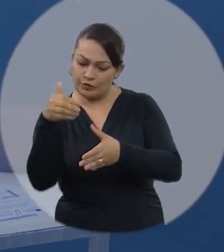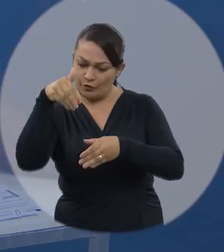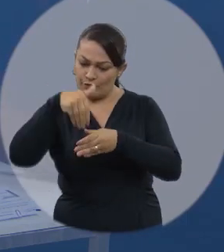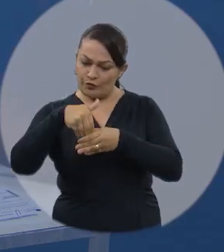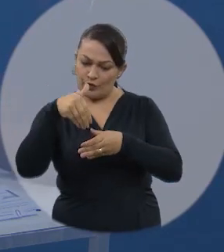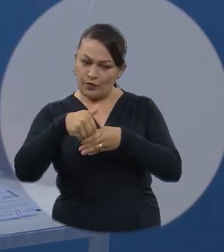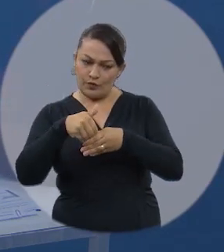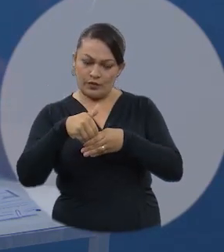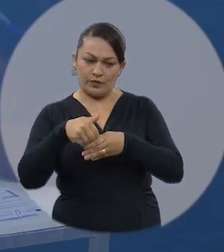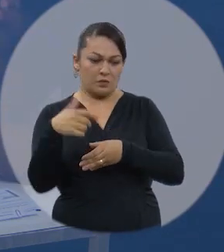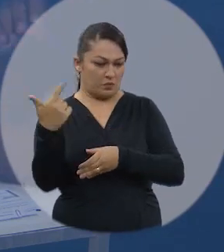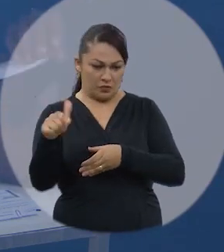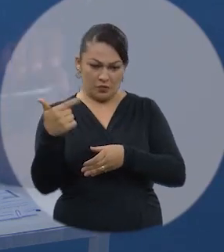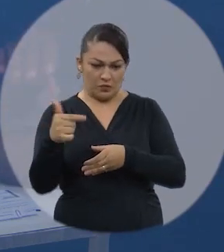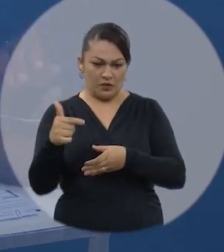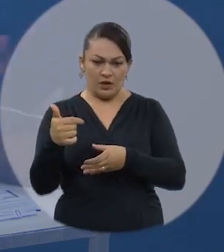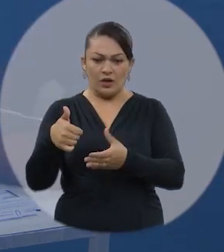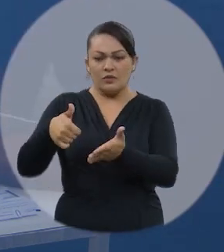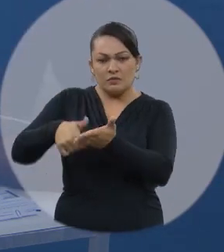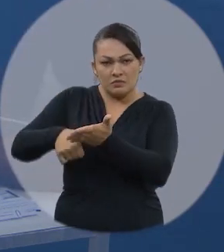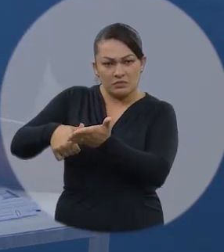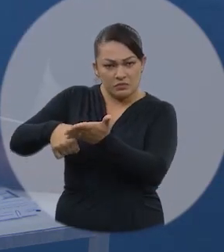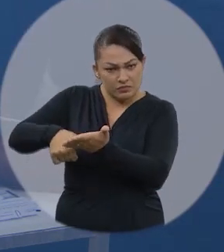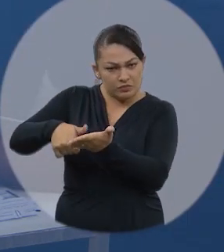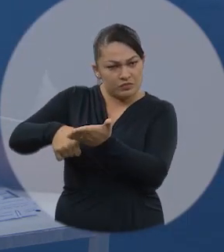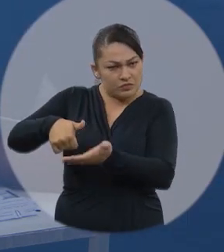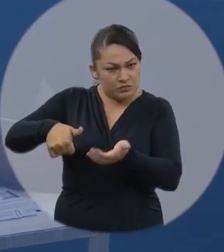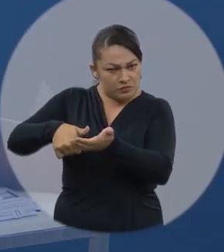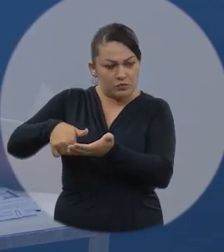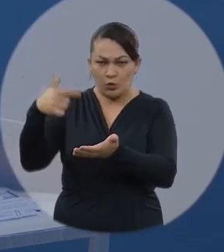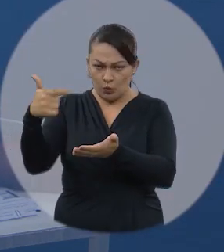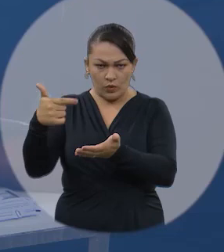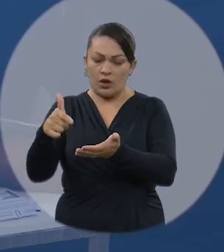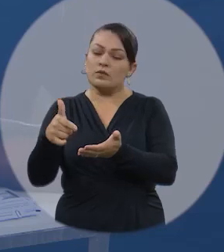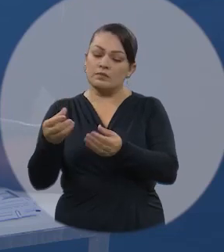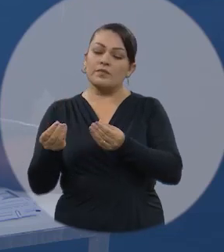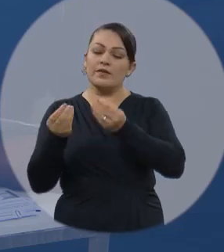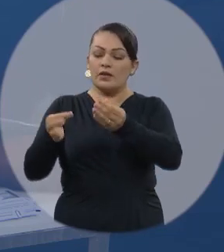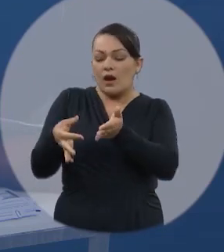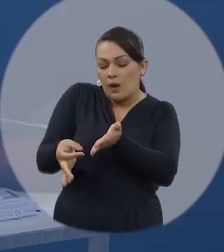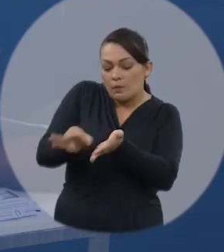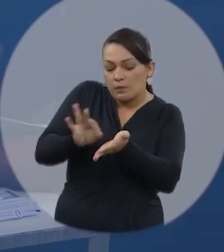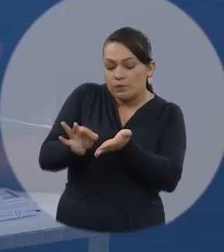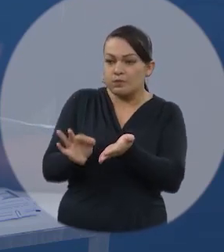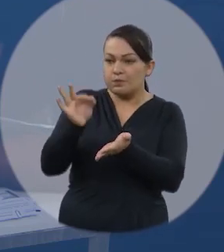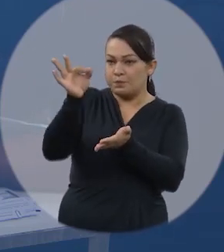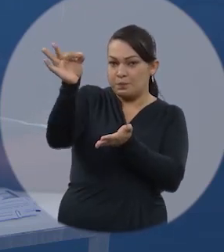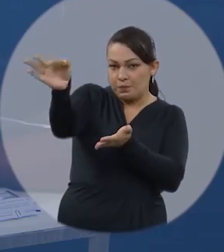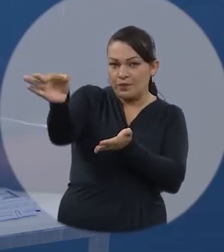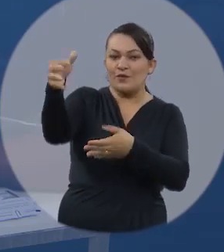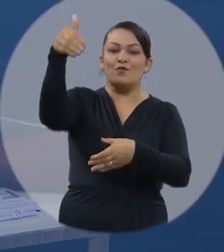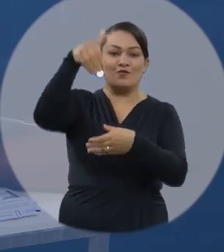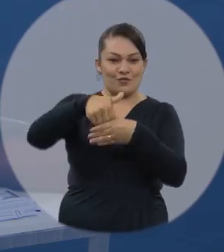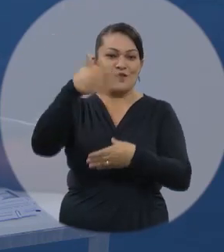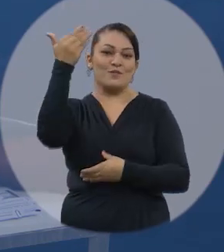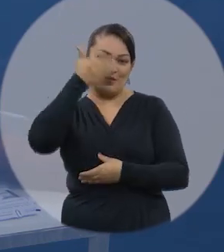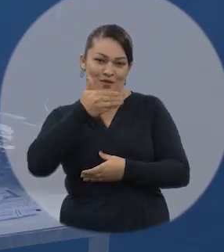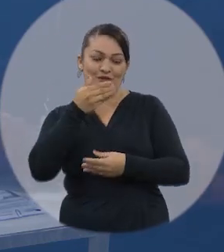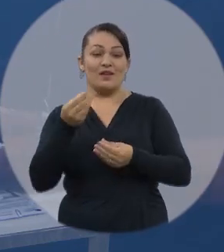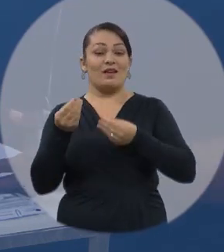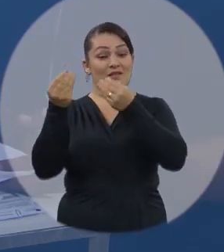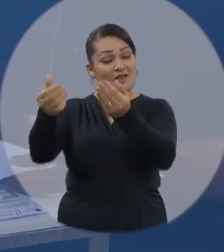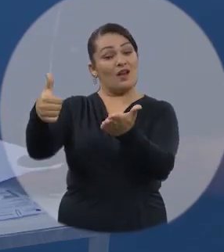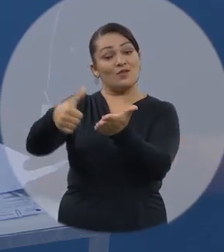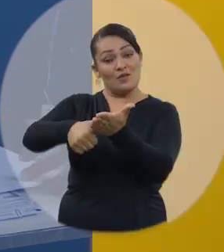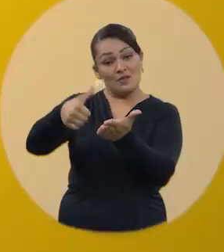de votação quando não houver habilitação biométrica, entregar o comprovante de votação ou de justificativa e devolver